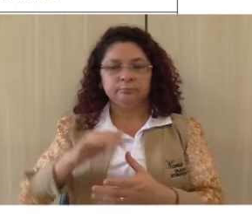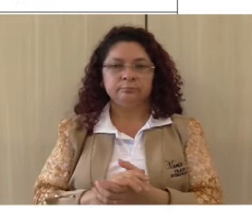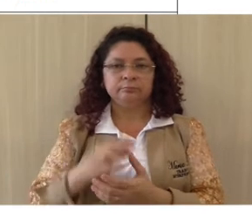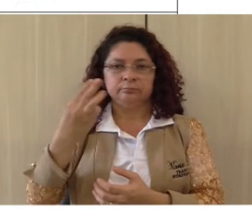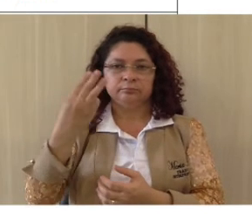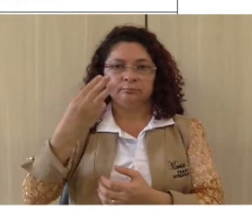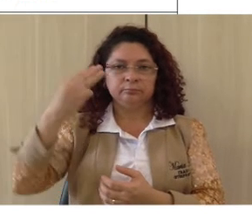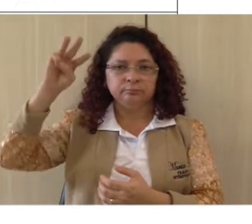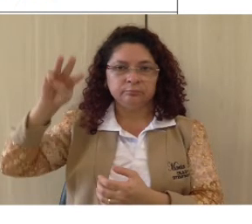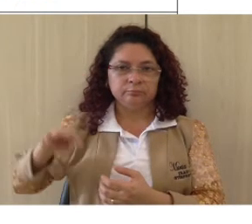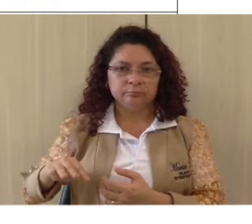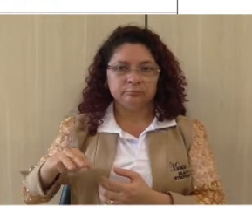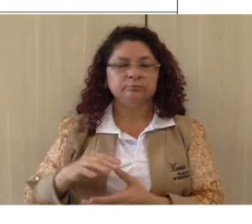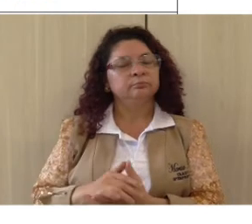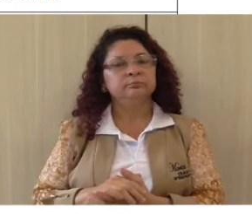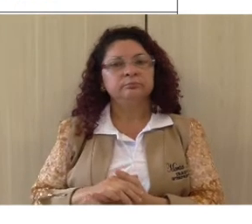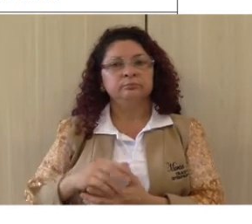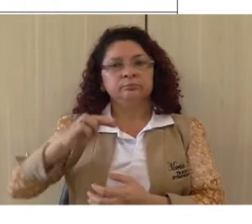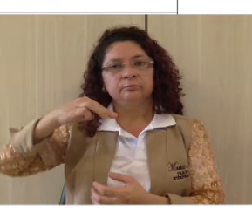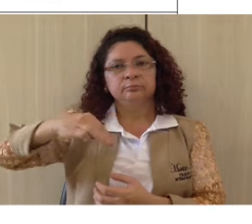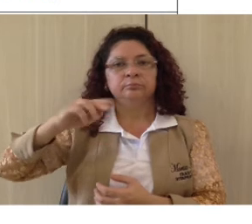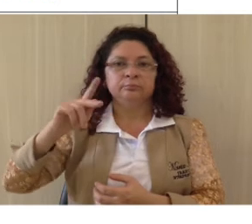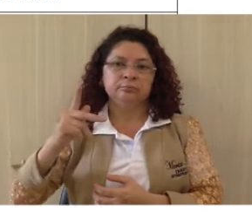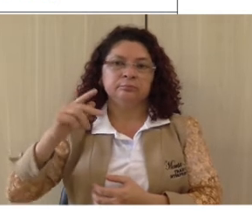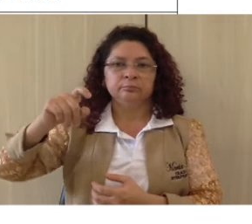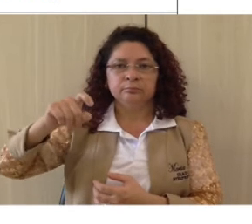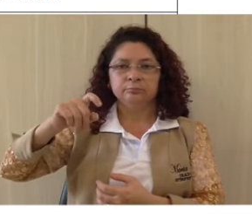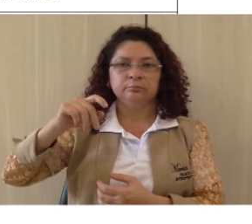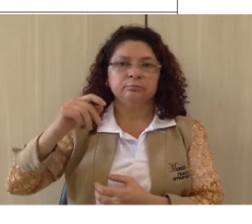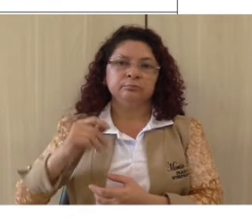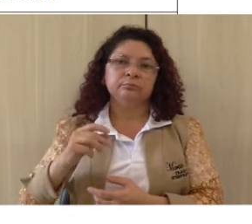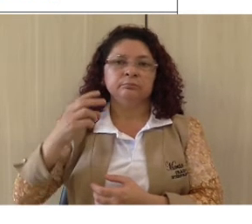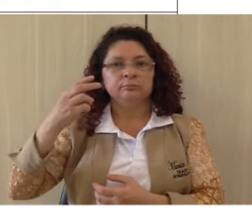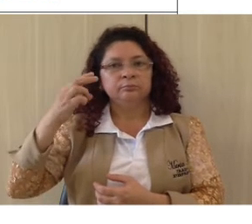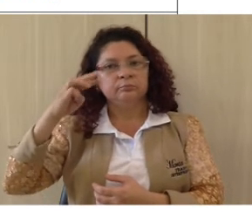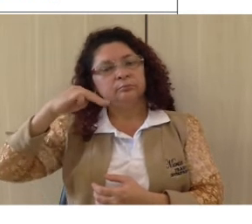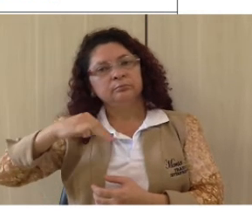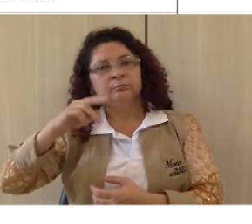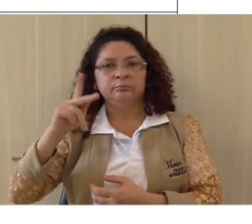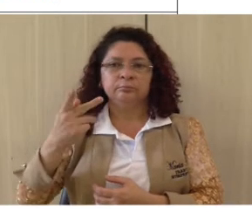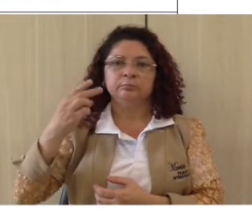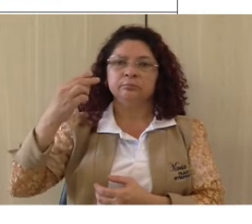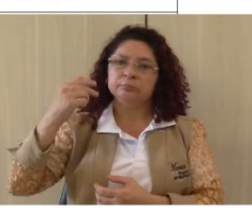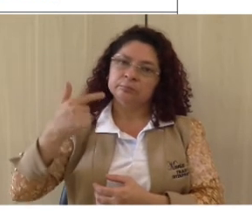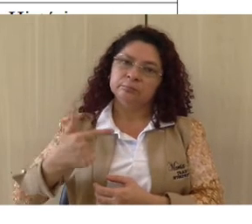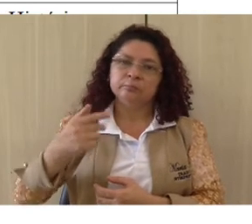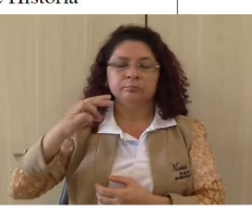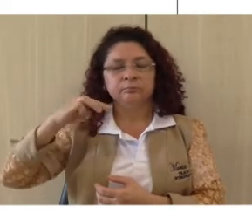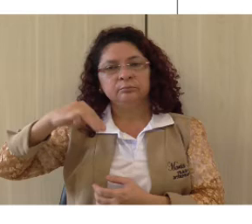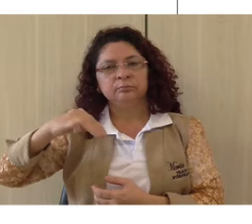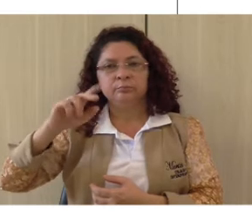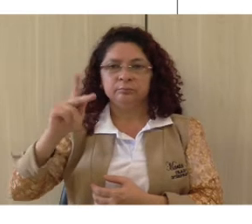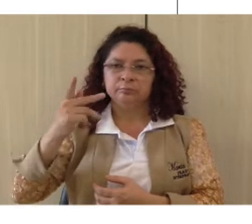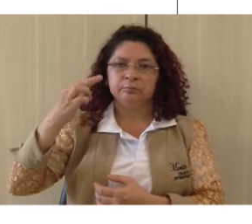Terceira coluna. MHX é igual a MH1 mais MH2 mais MH3 dividido por